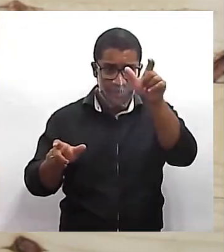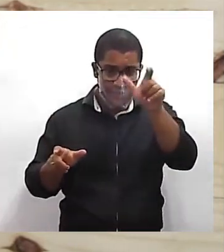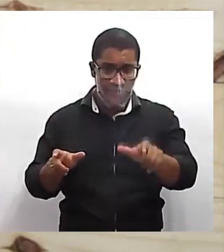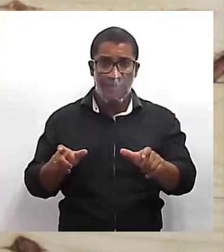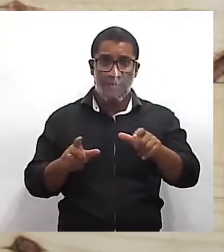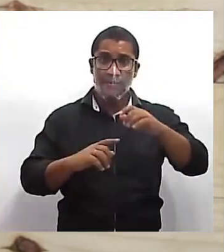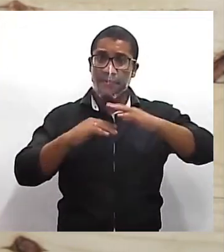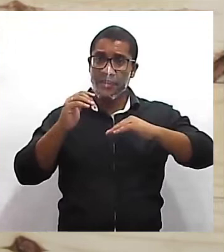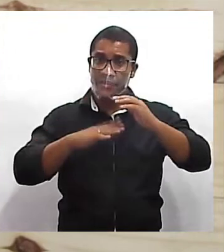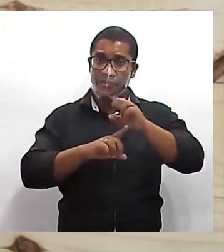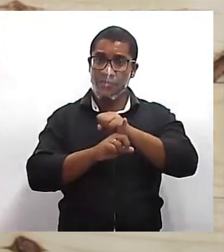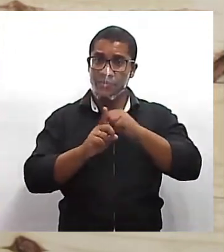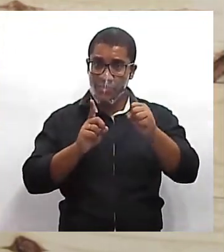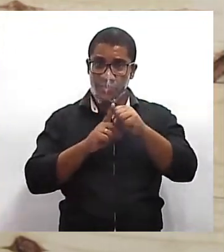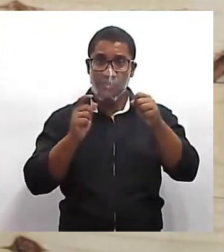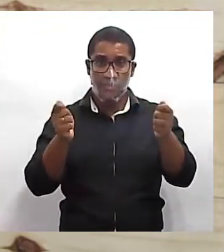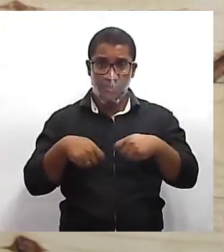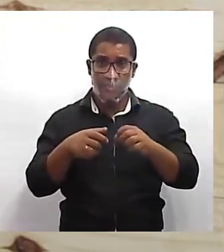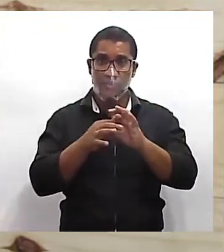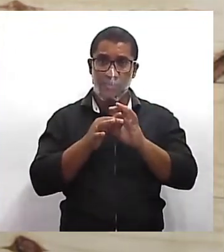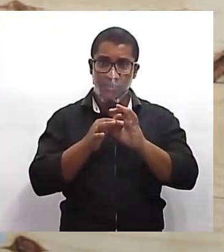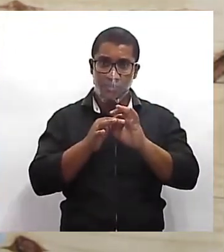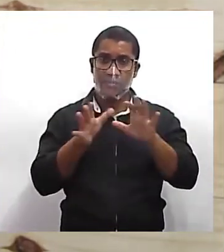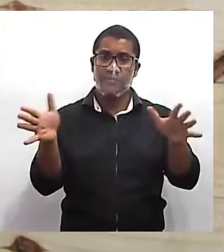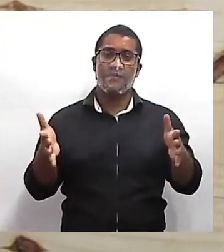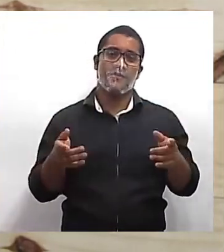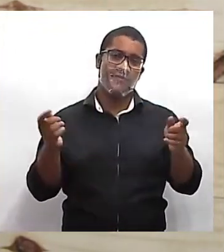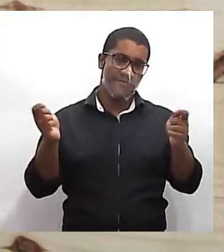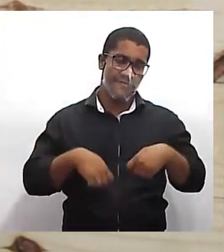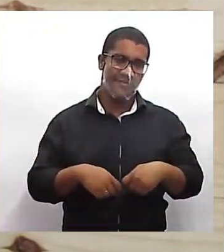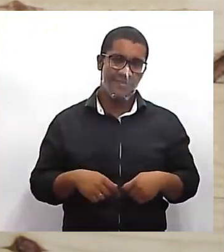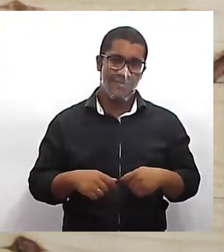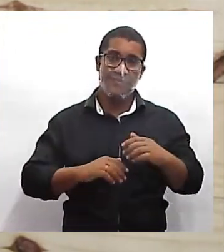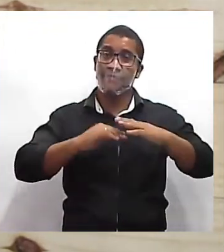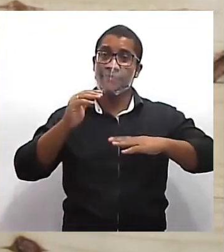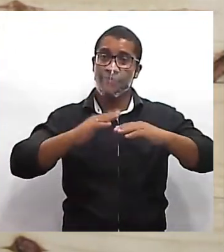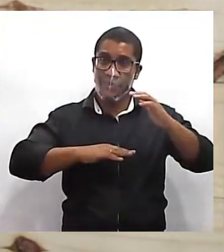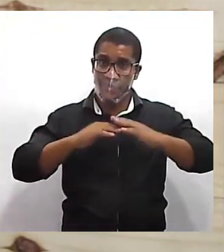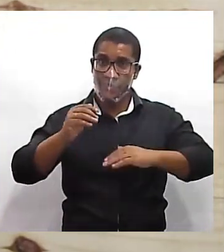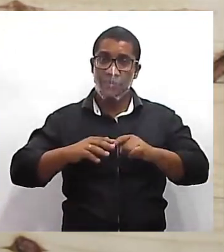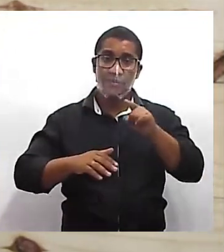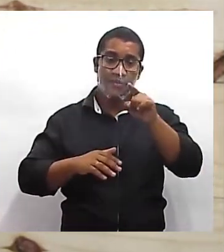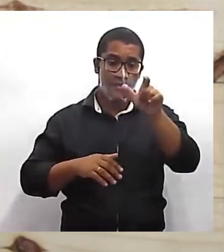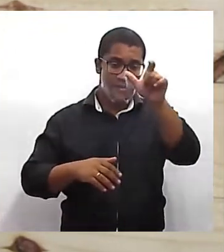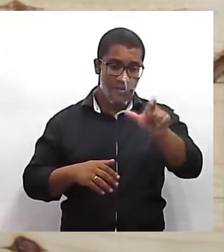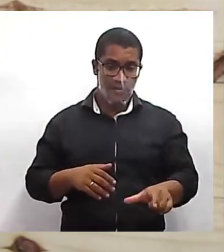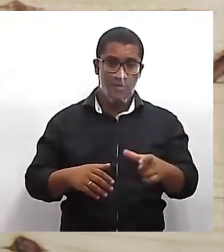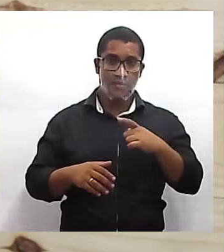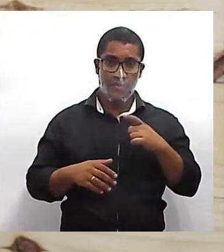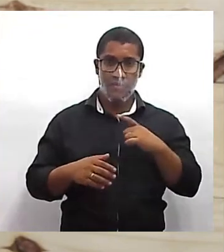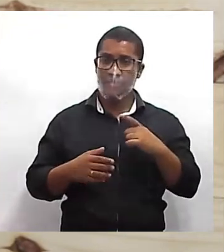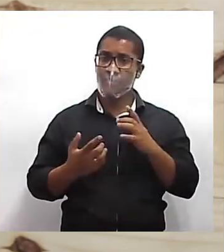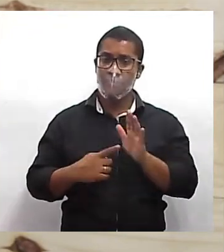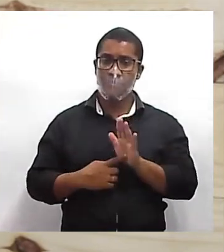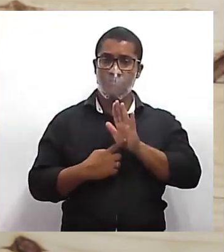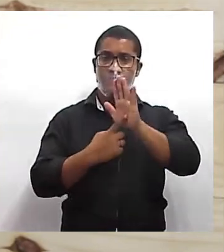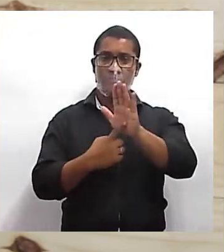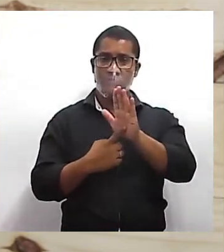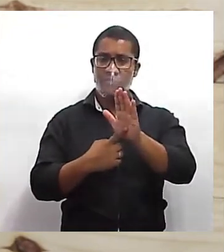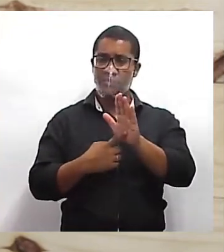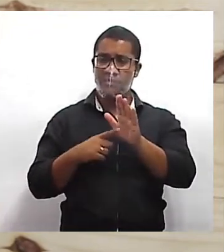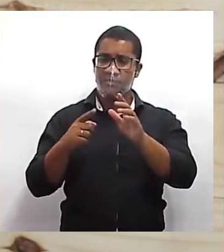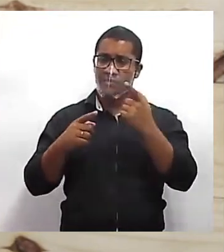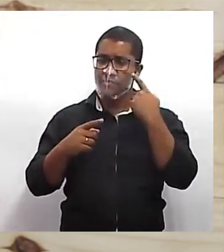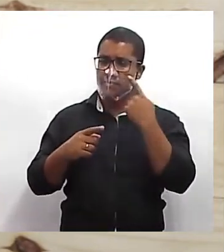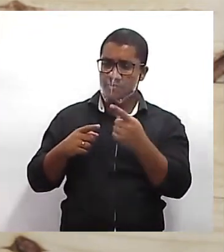que vai nos libertar, é a sua prática social, é o seu posicionamento diante das injustiças,